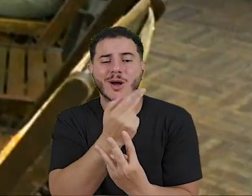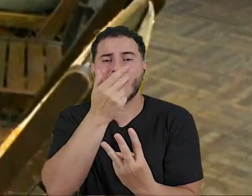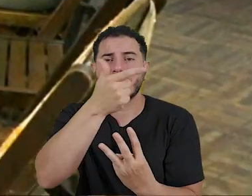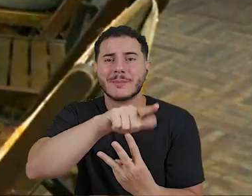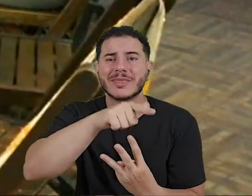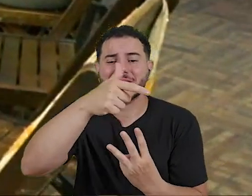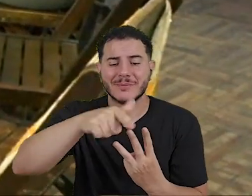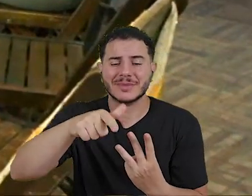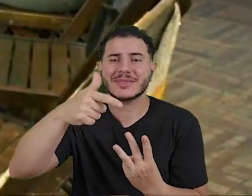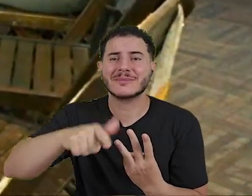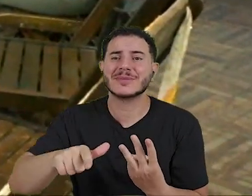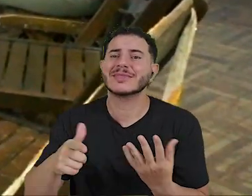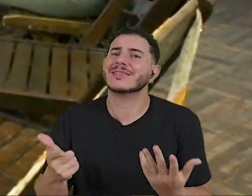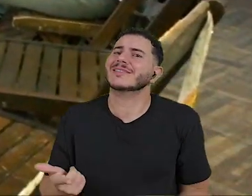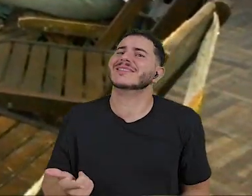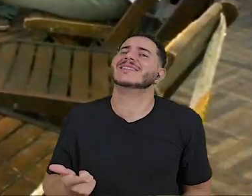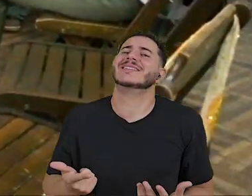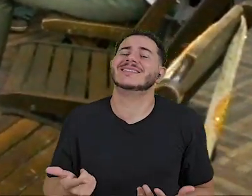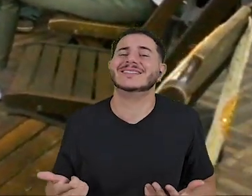repetidas.